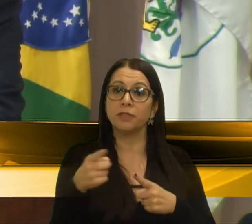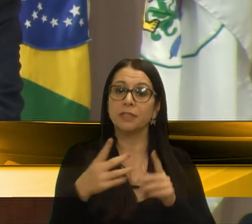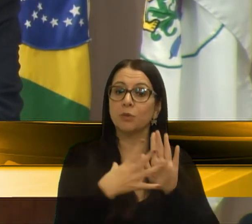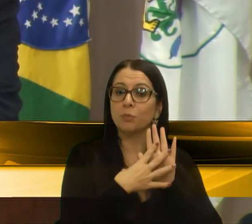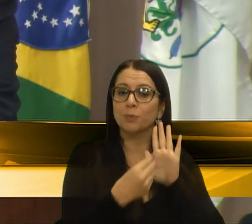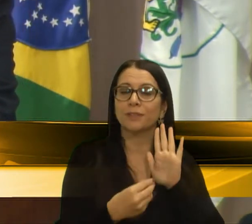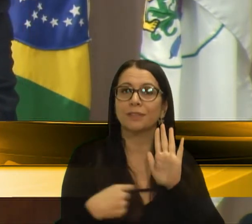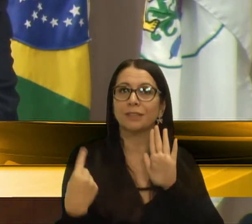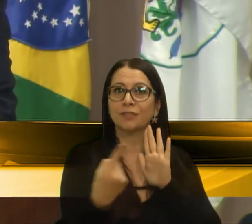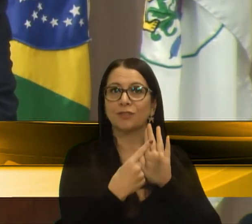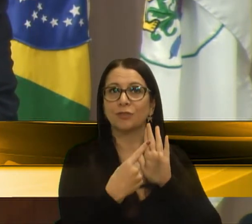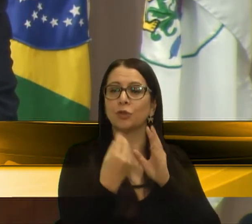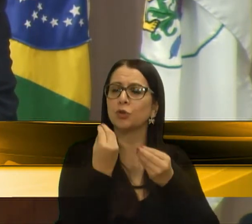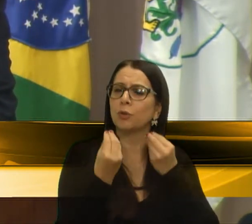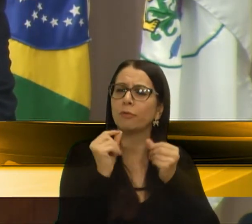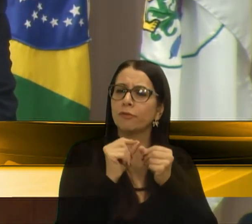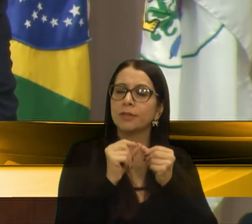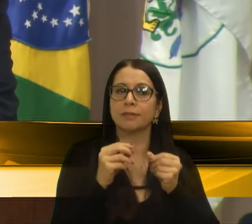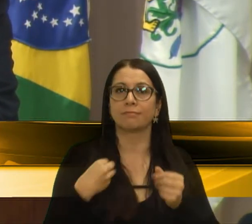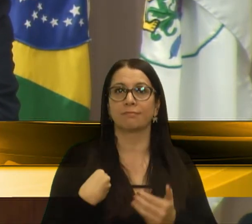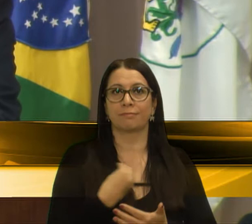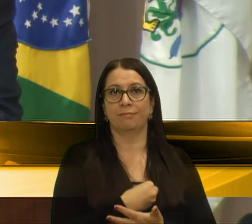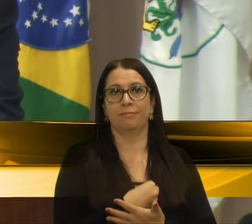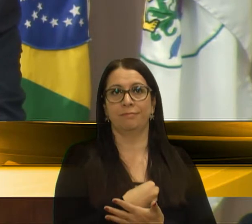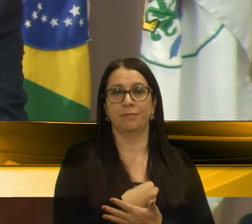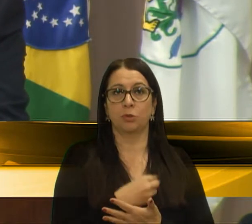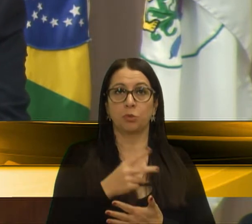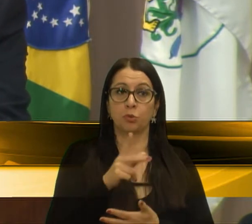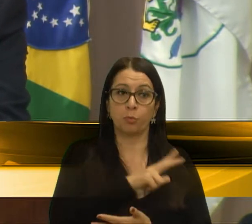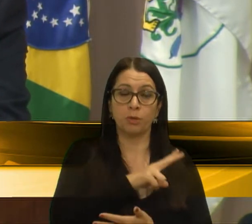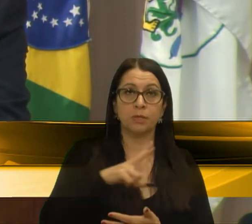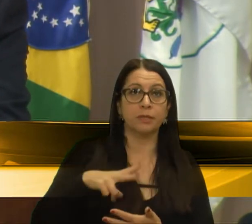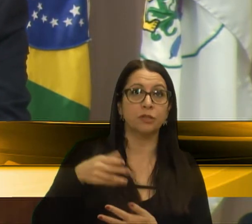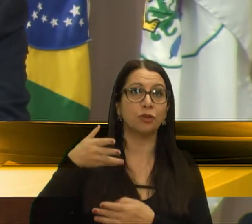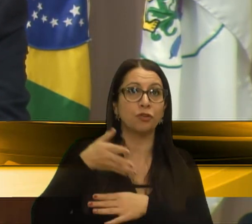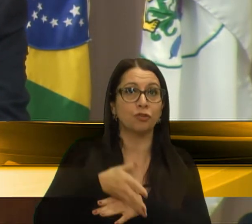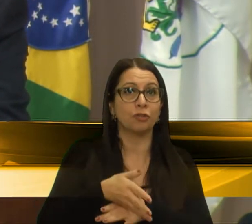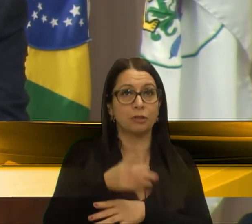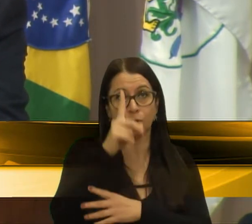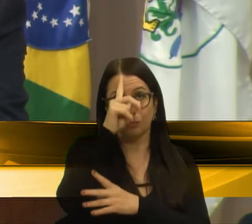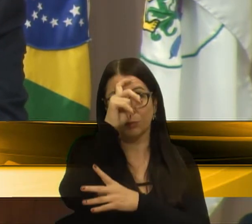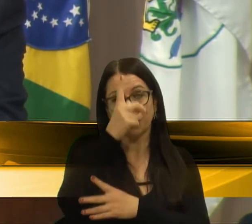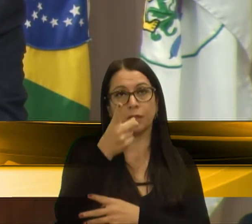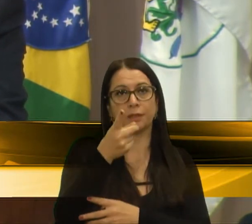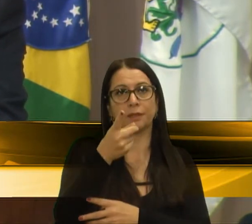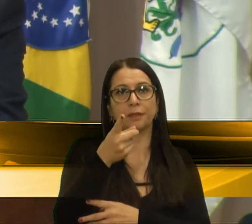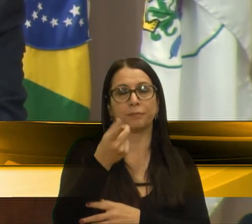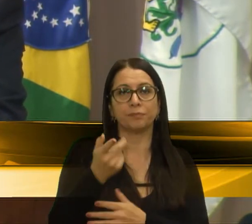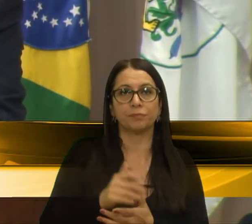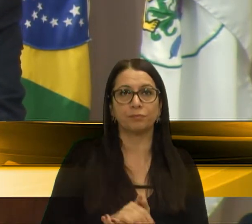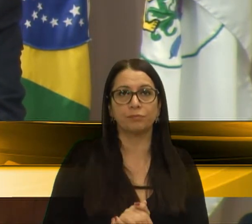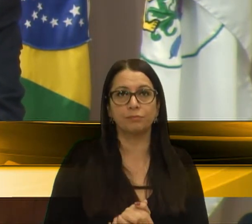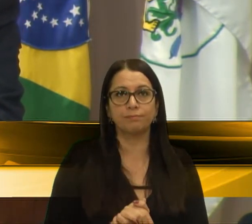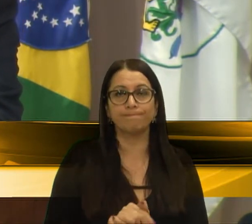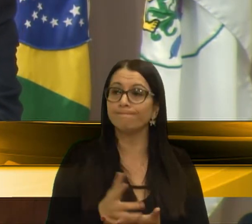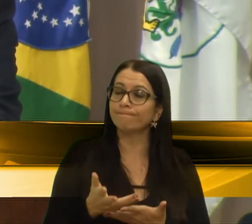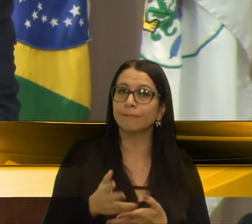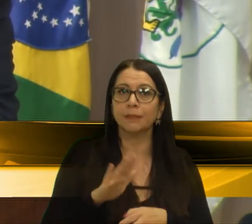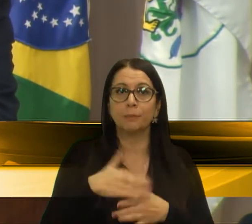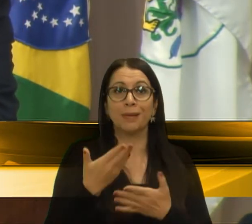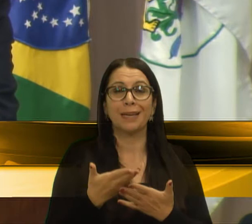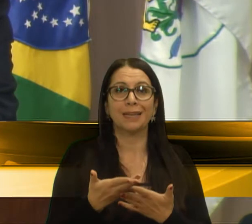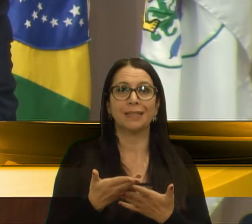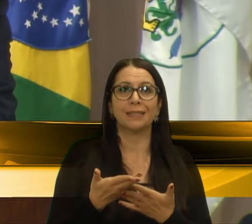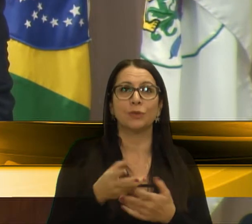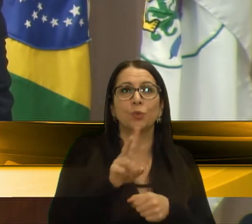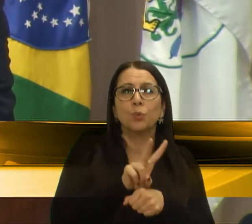exemplo de como fazer uma medicina. Quando o paciente chega no hospital, numa unidade de saúde, ele muito mais